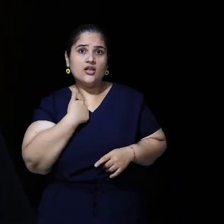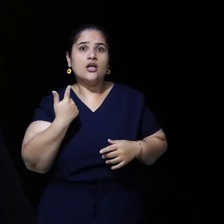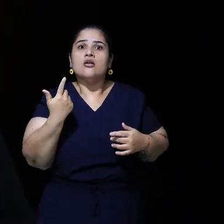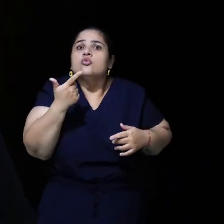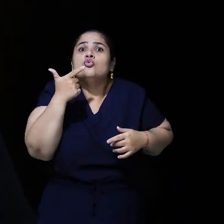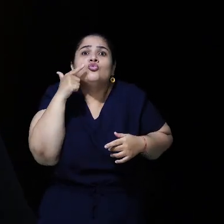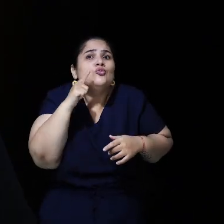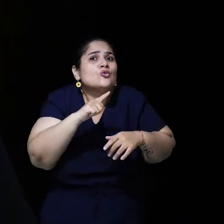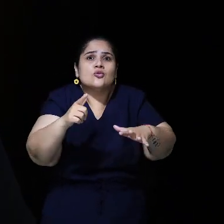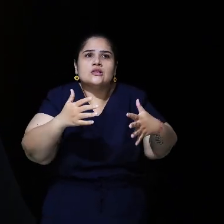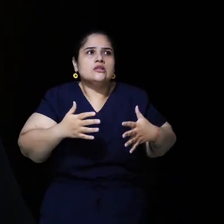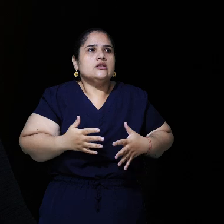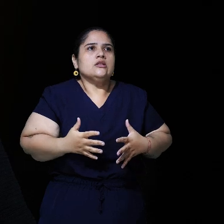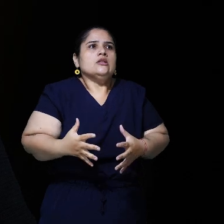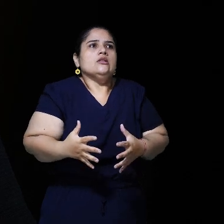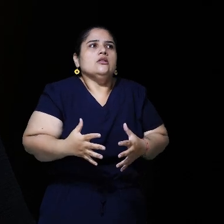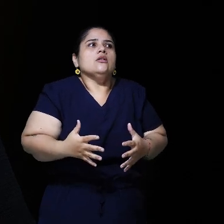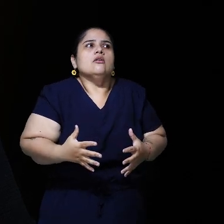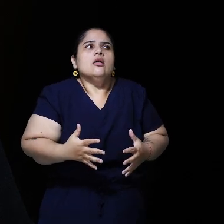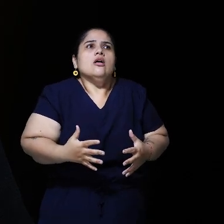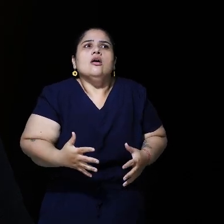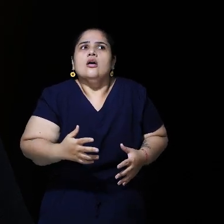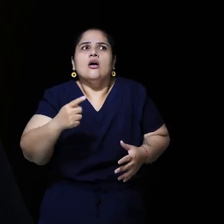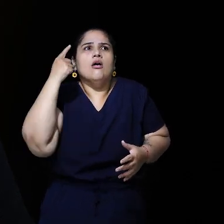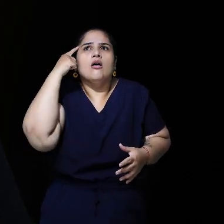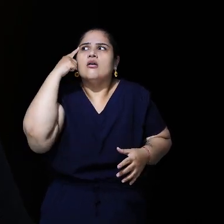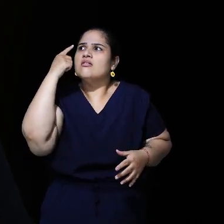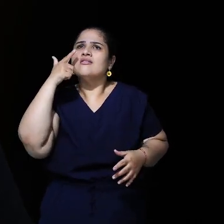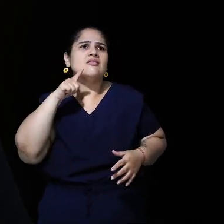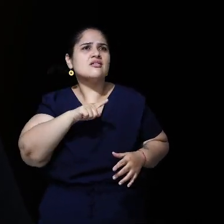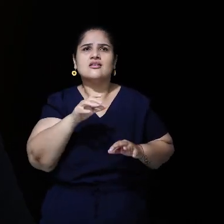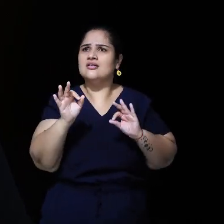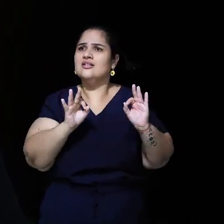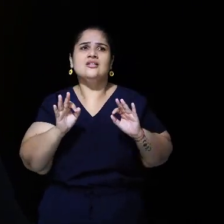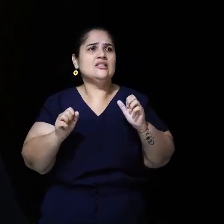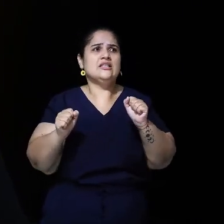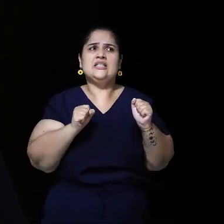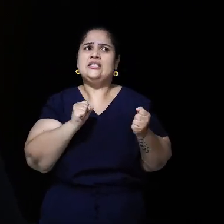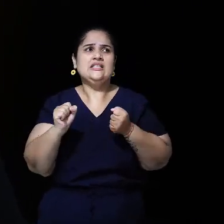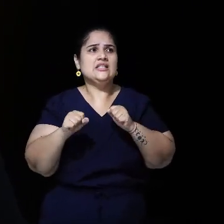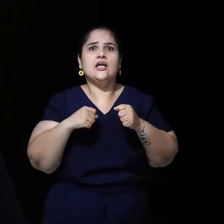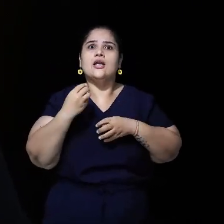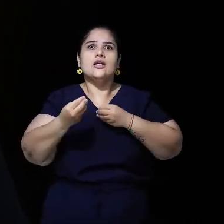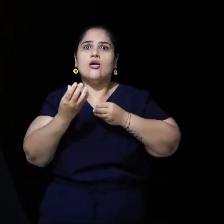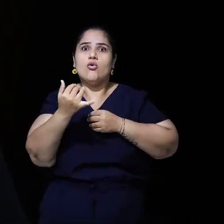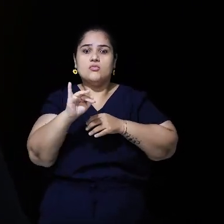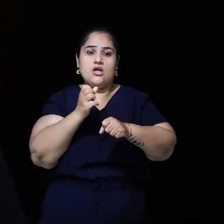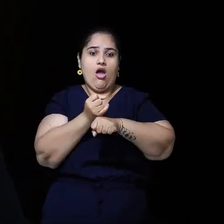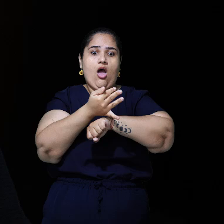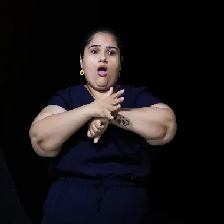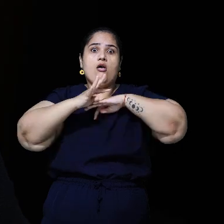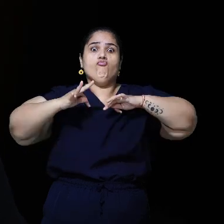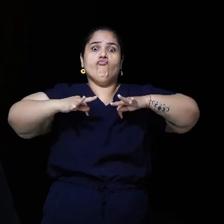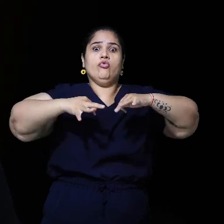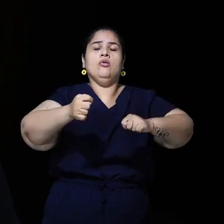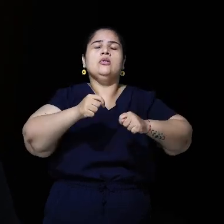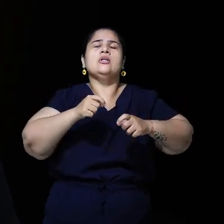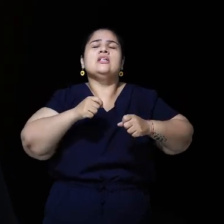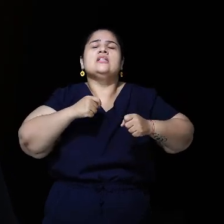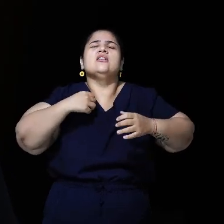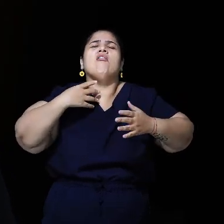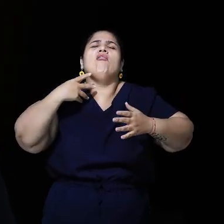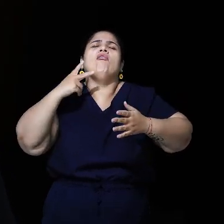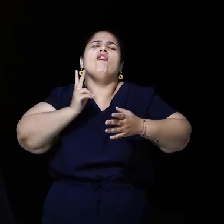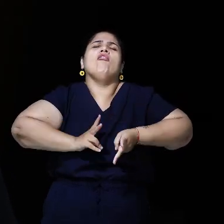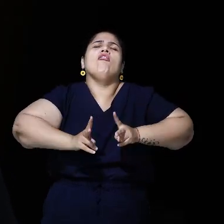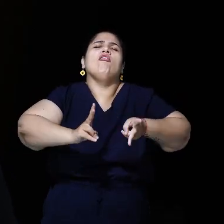não conseguia pensar, e para mim foi como se fosse uma eternidade, aquela madrugada. Então, quando eu tive esse encontro